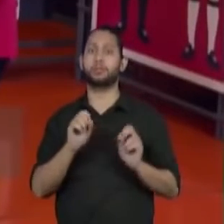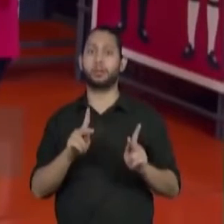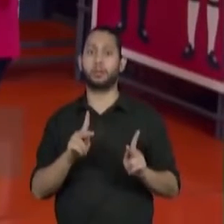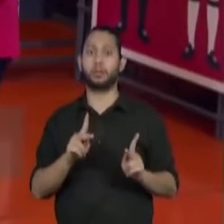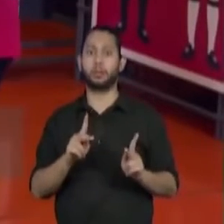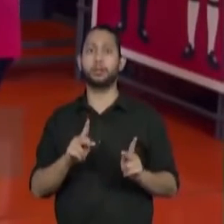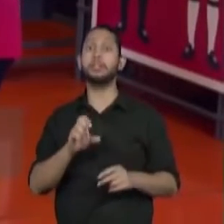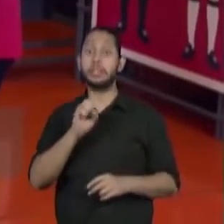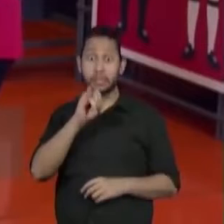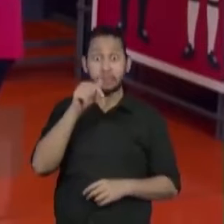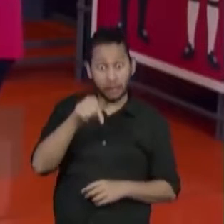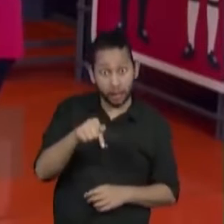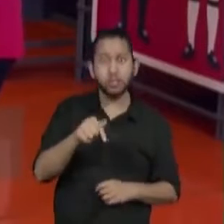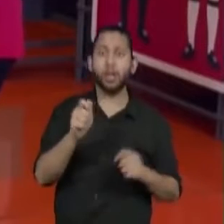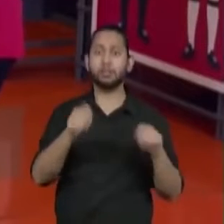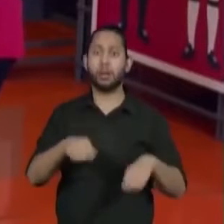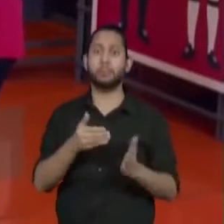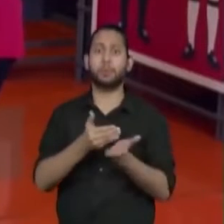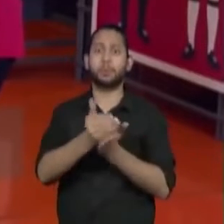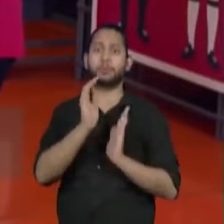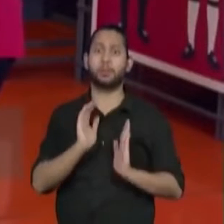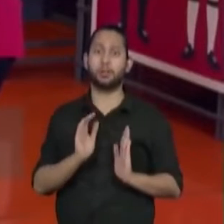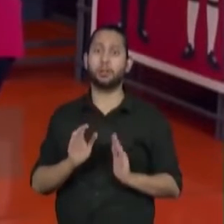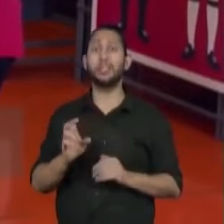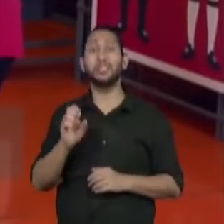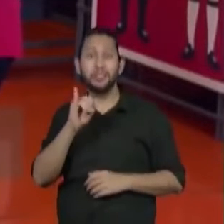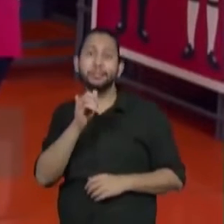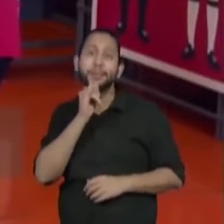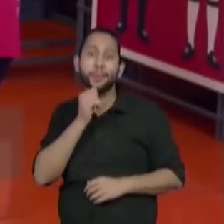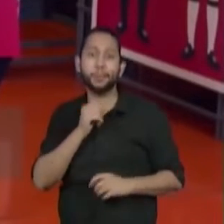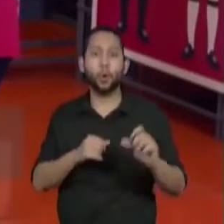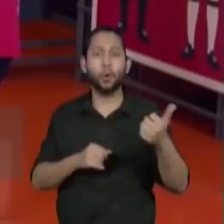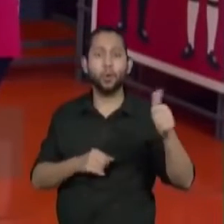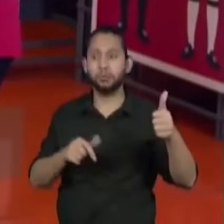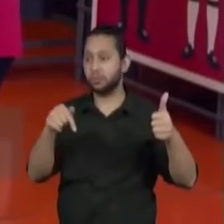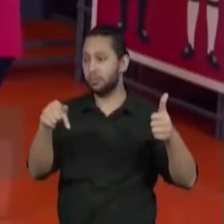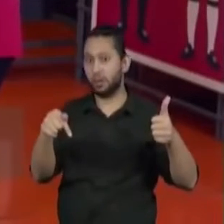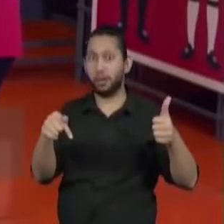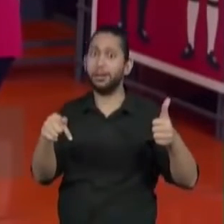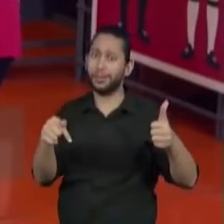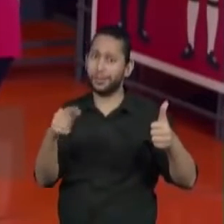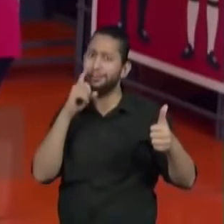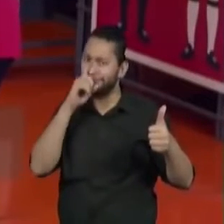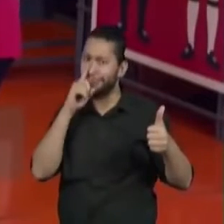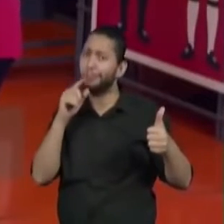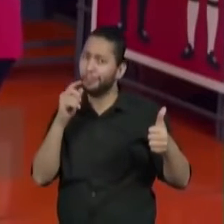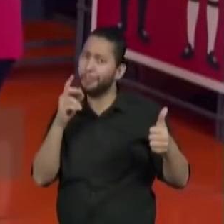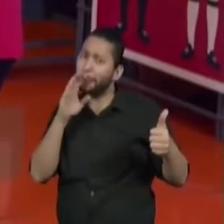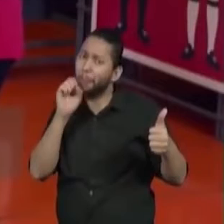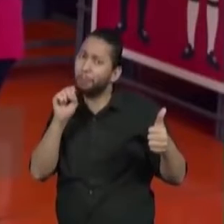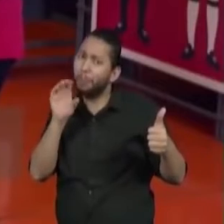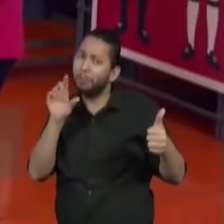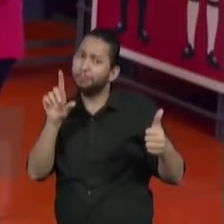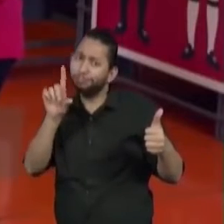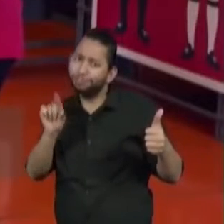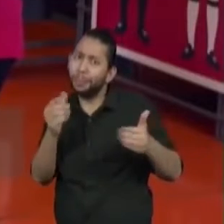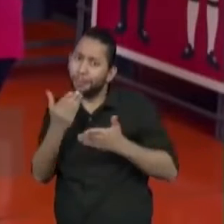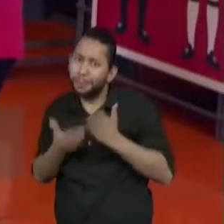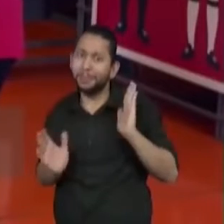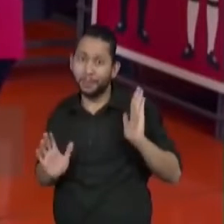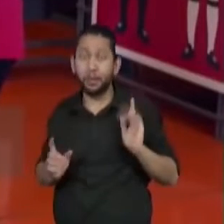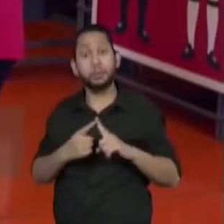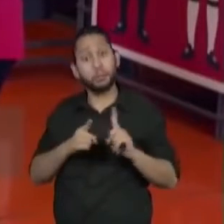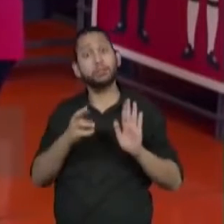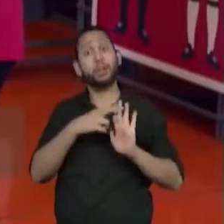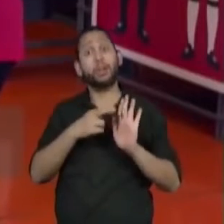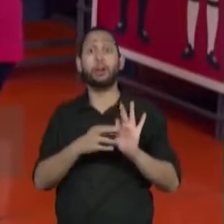a partida. Consegue. Já começa em desvantagem, Com certeza. mas é possível. Sim. Então está na regra. Está na Se regra. está na regra,